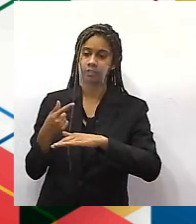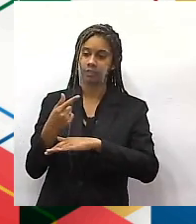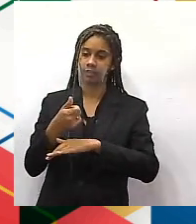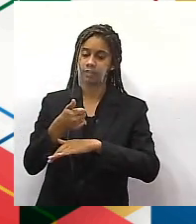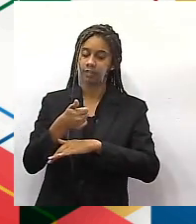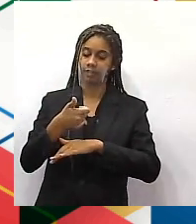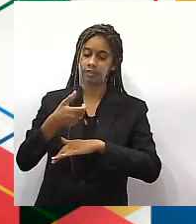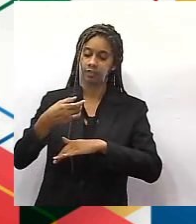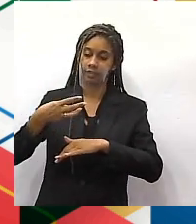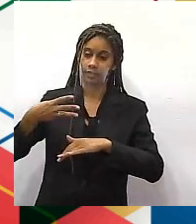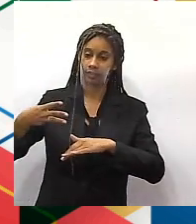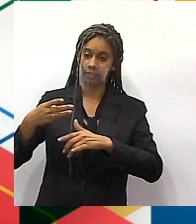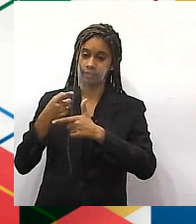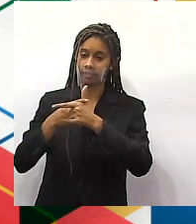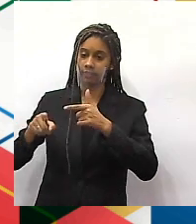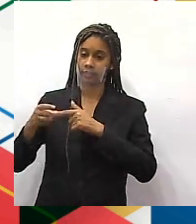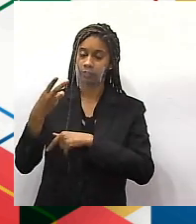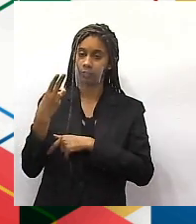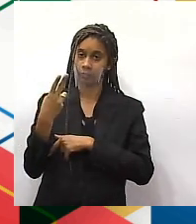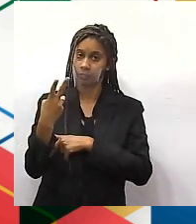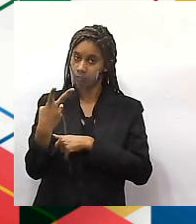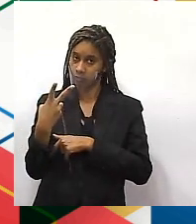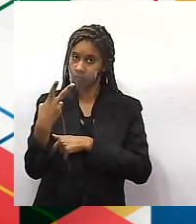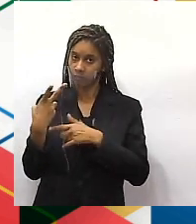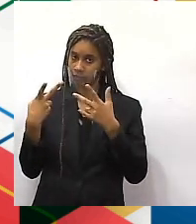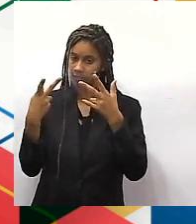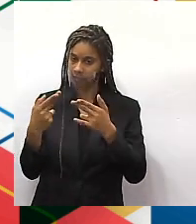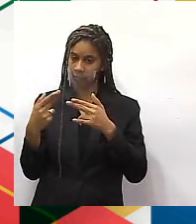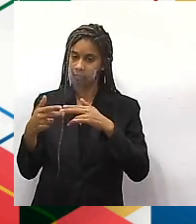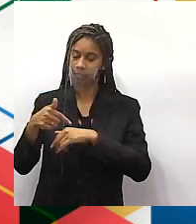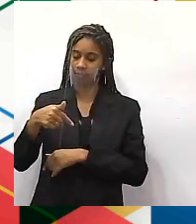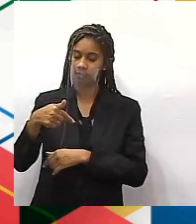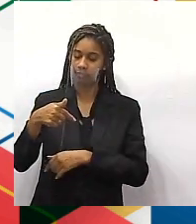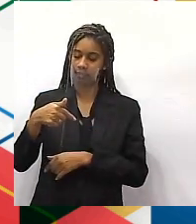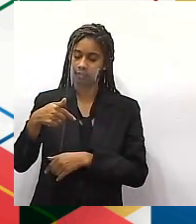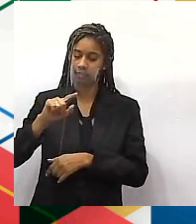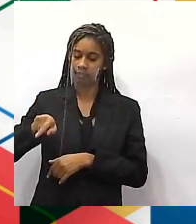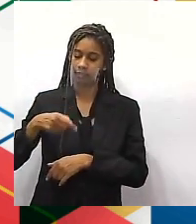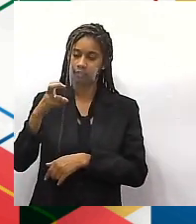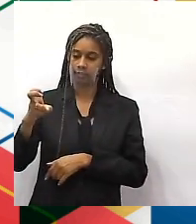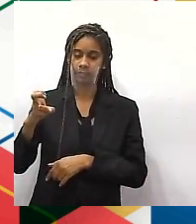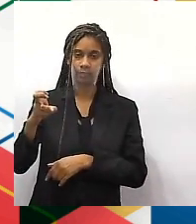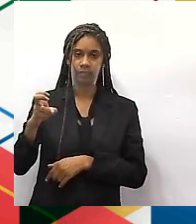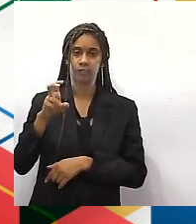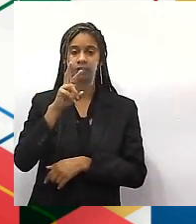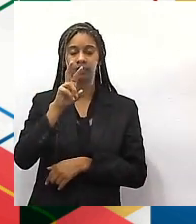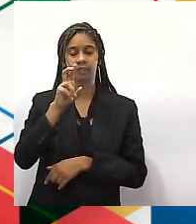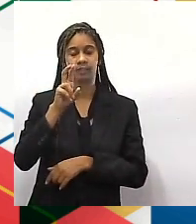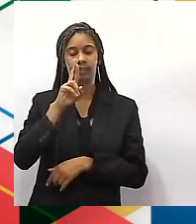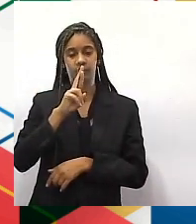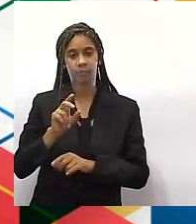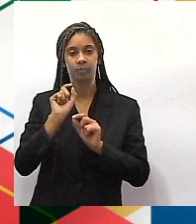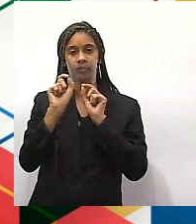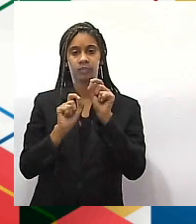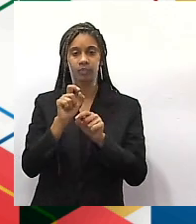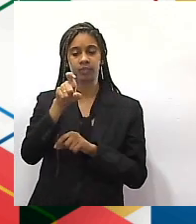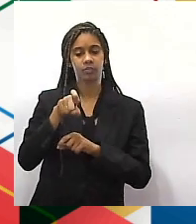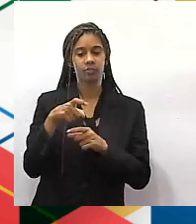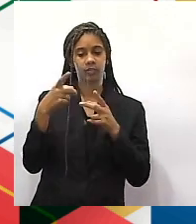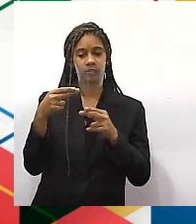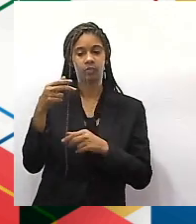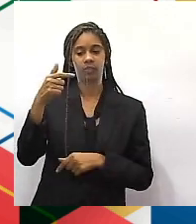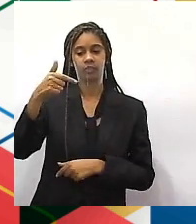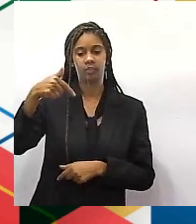7,5. Então, esse é o valor de x aí nessa questão, 7,5, 7,5. Se tivesse